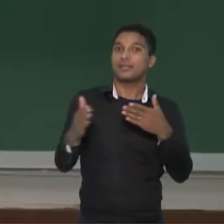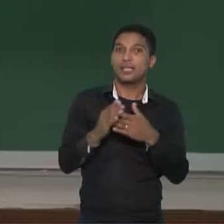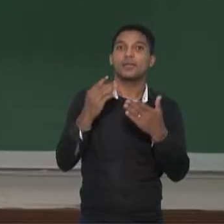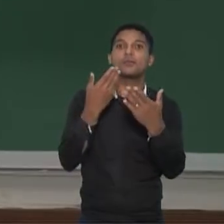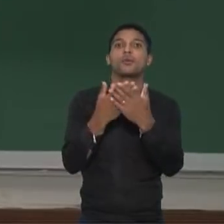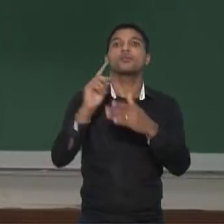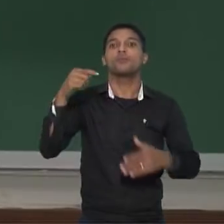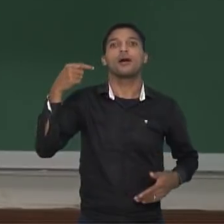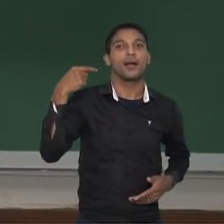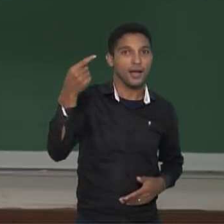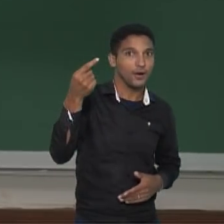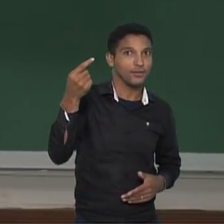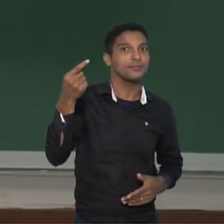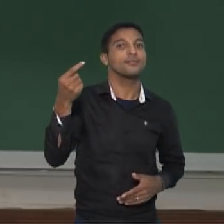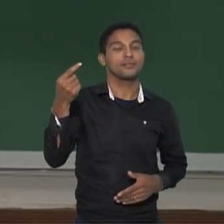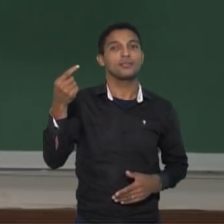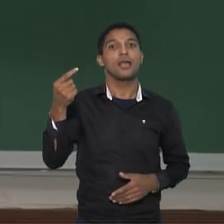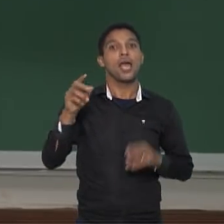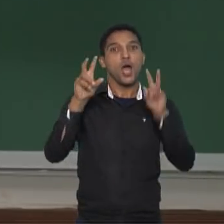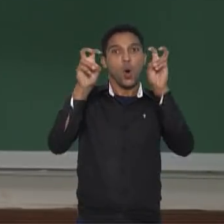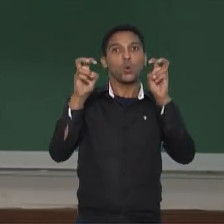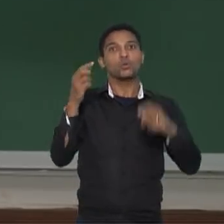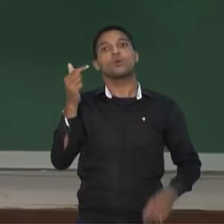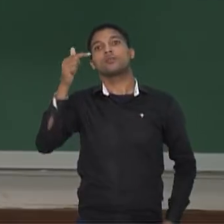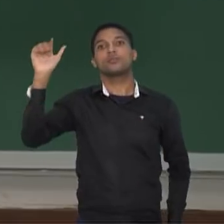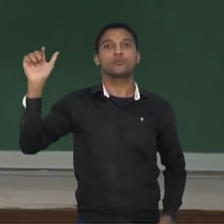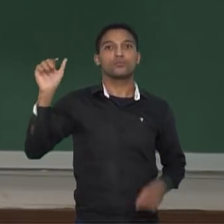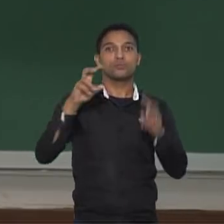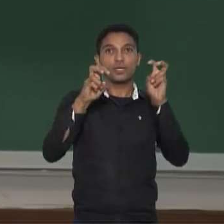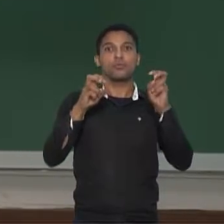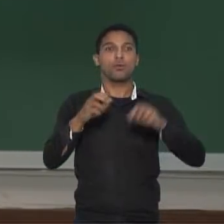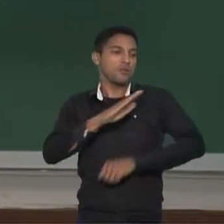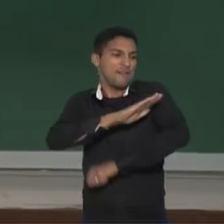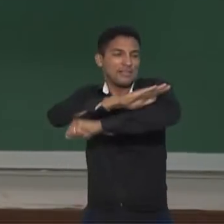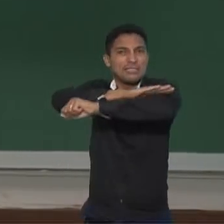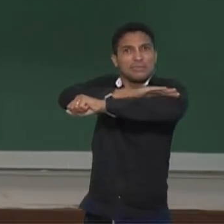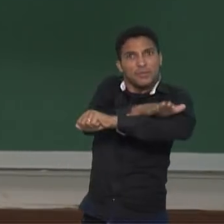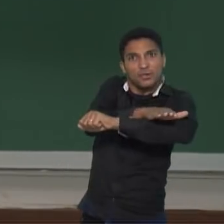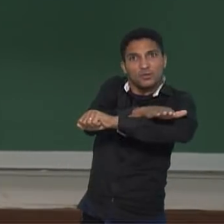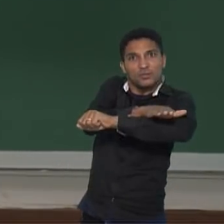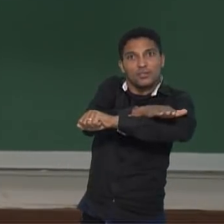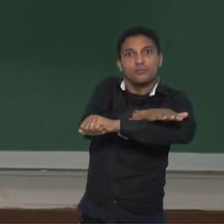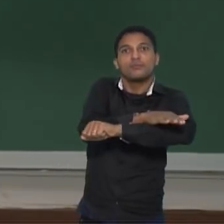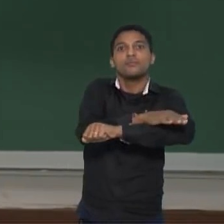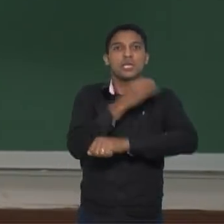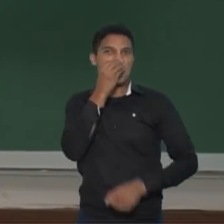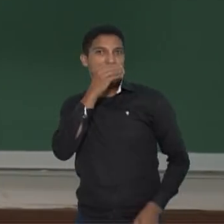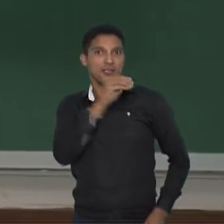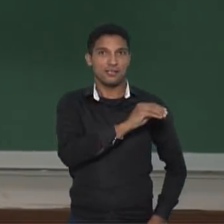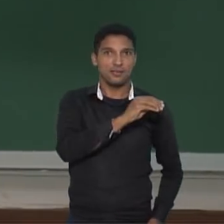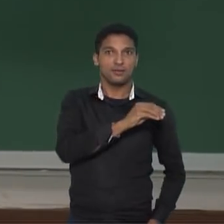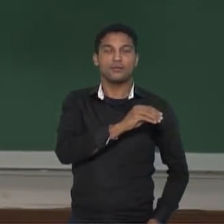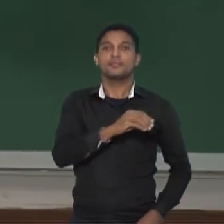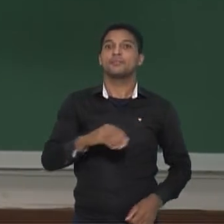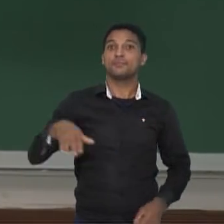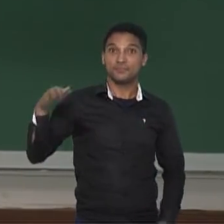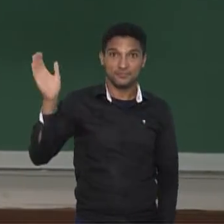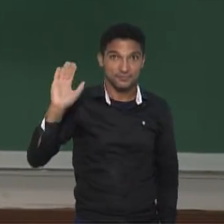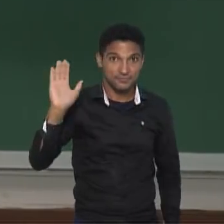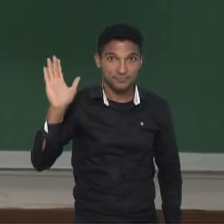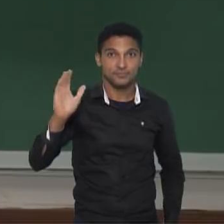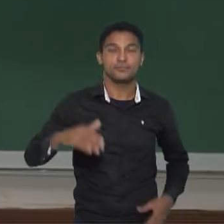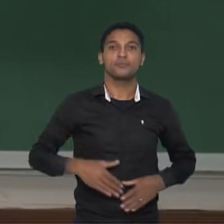mudar um pouquinho de assunto para falar sobre preconceito, discriminação e intolerância. Espero vocês. Abraço!